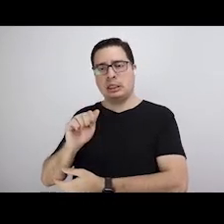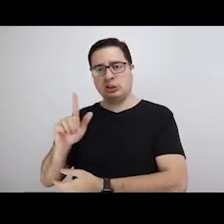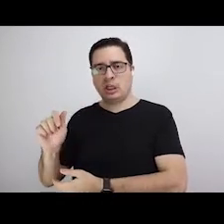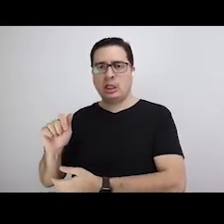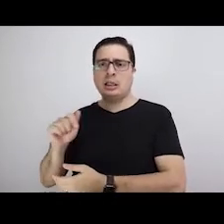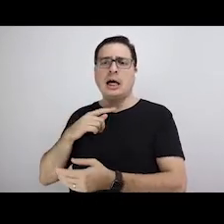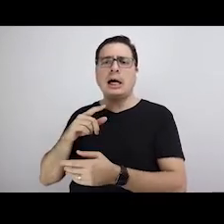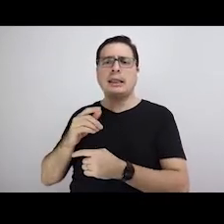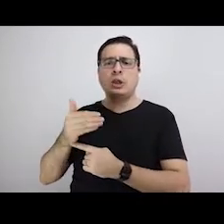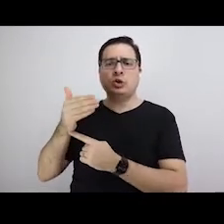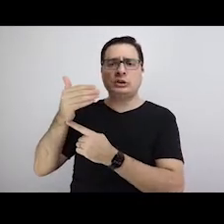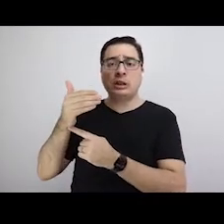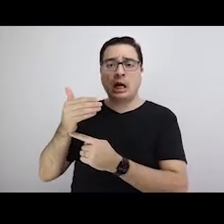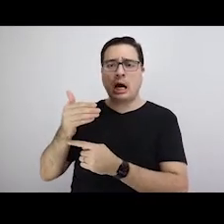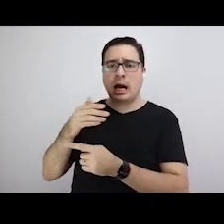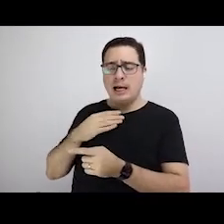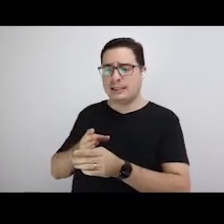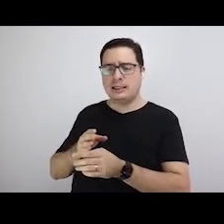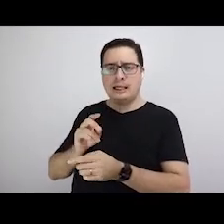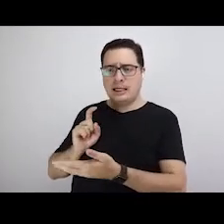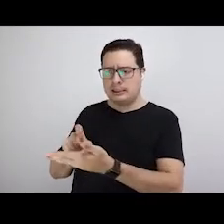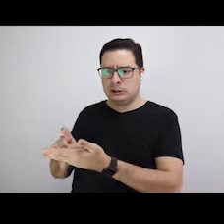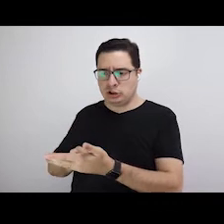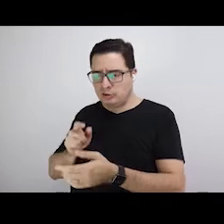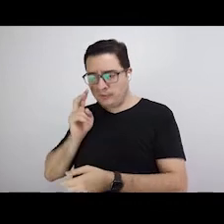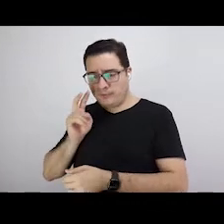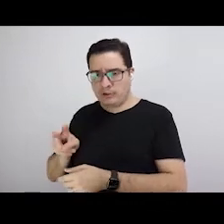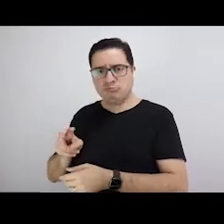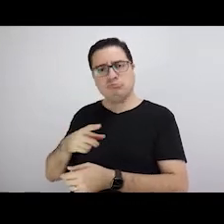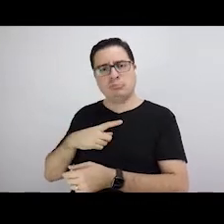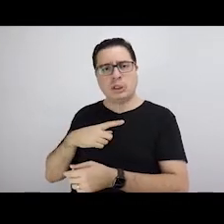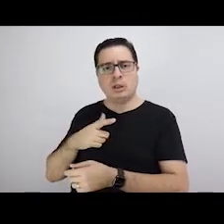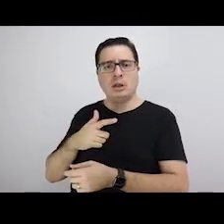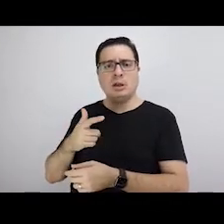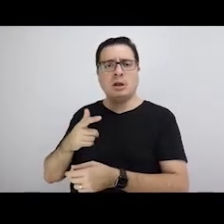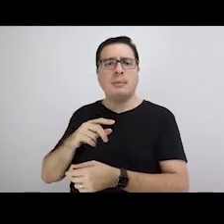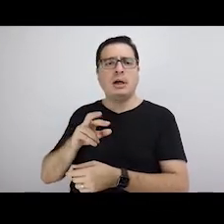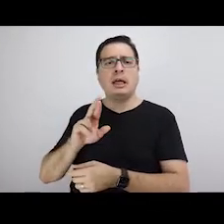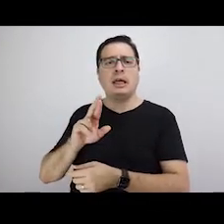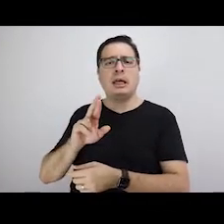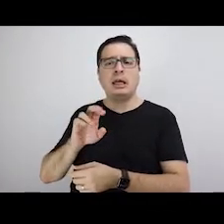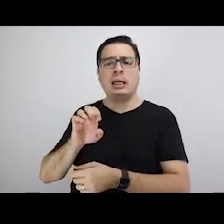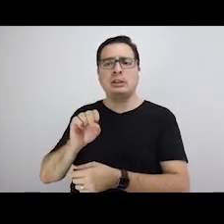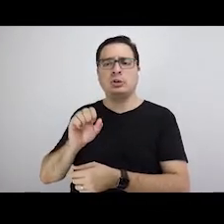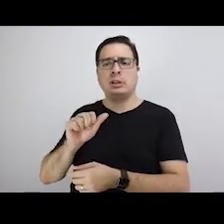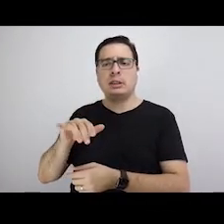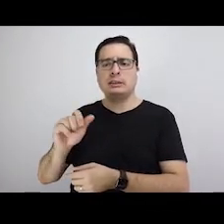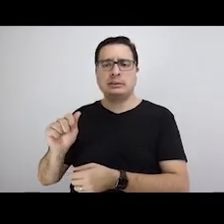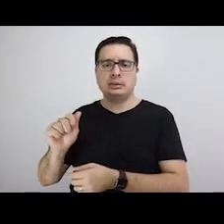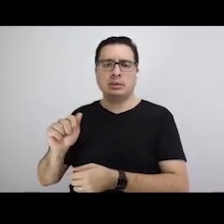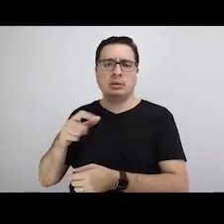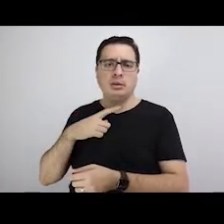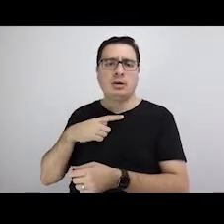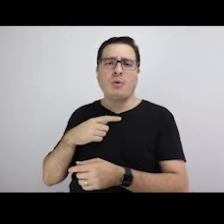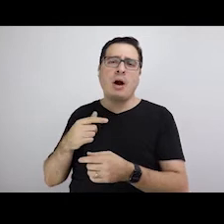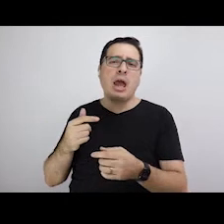assistivas e, como a gente falou, é uma ressonância, é uma, não exatamente uma